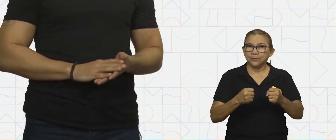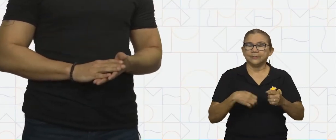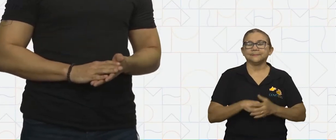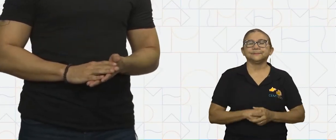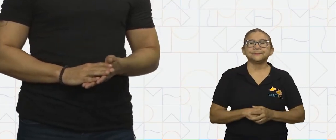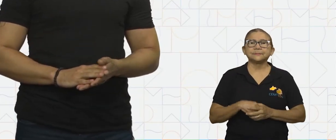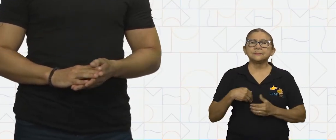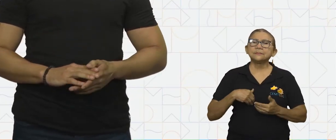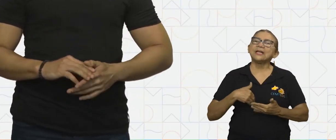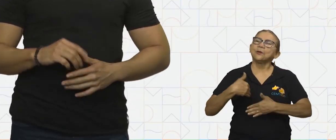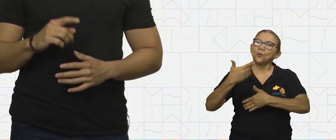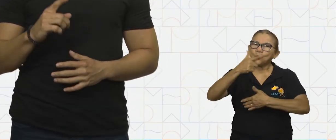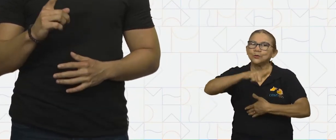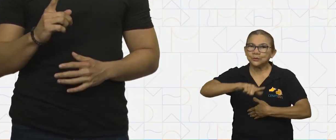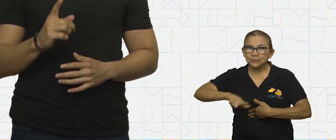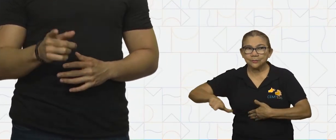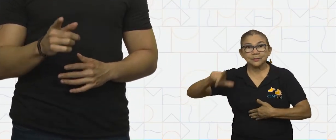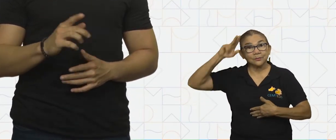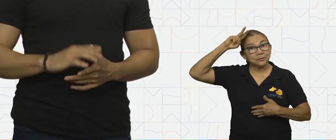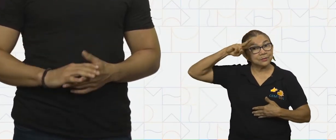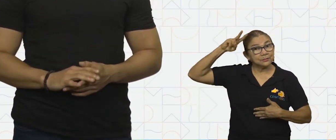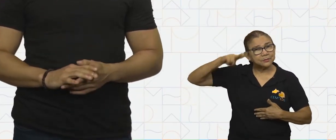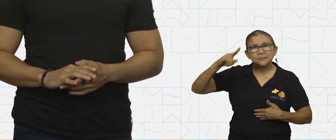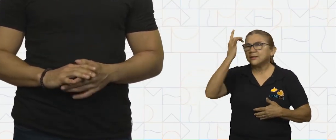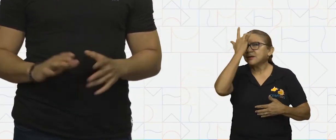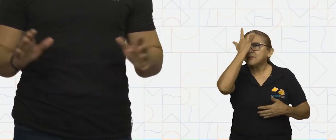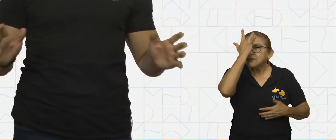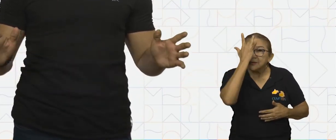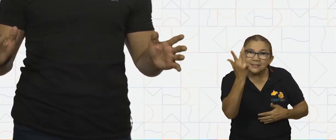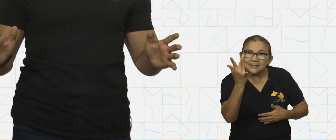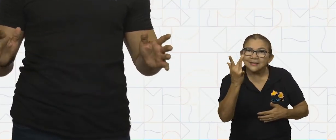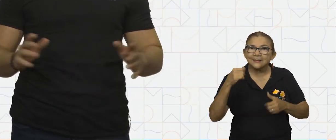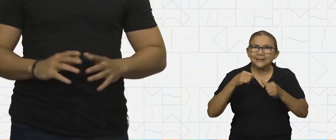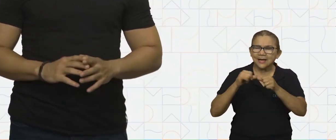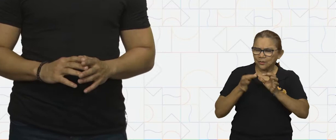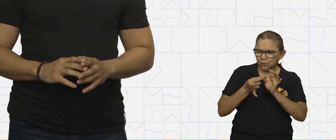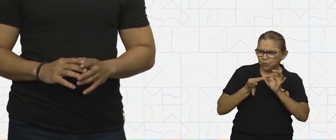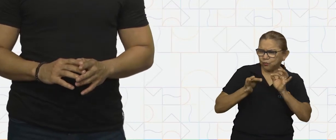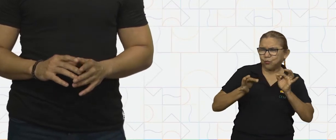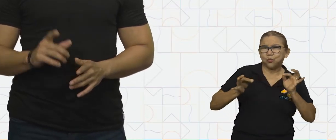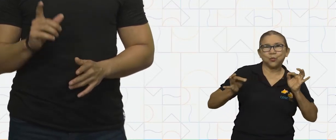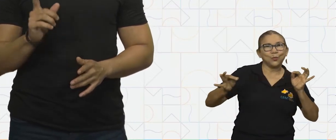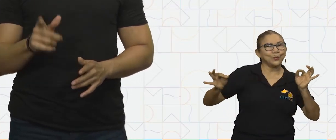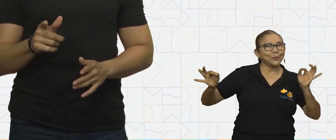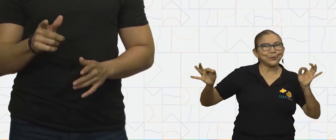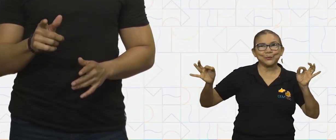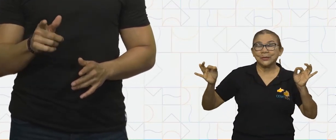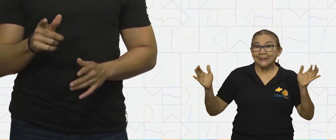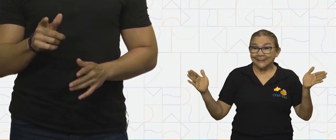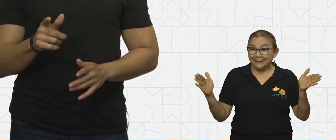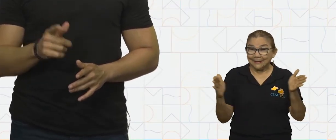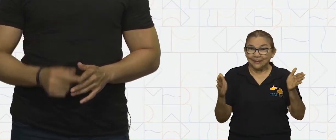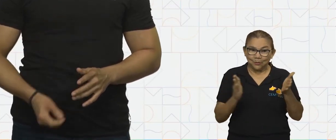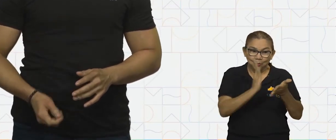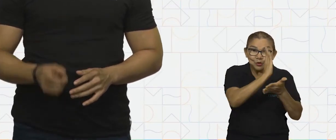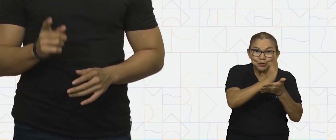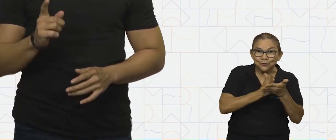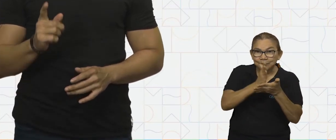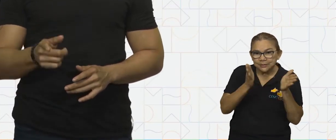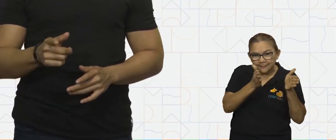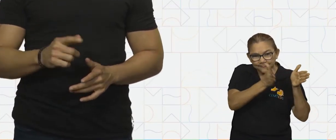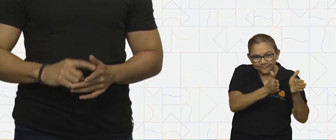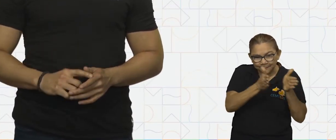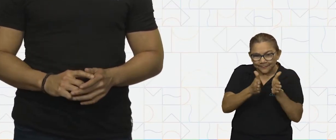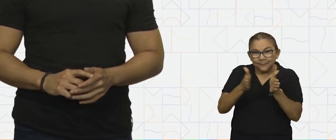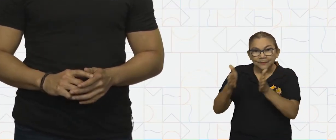pela história do Brasil República, e para facilitar a visão desse longo período, vamos dividir em pequenos percursos.